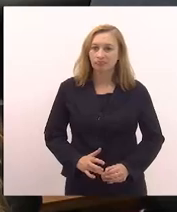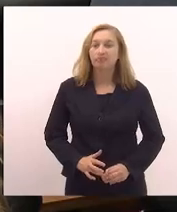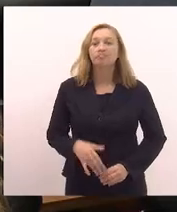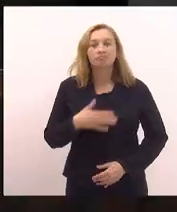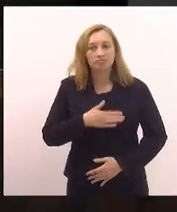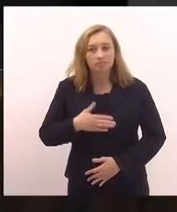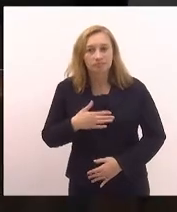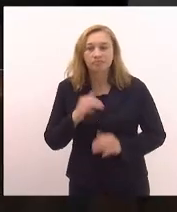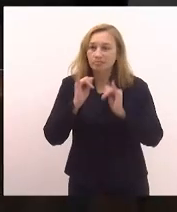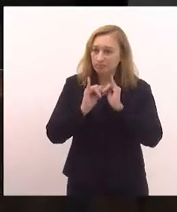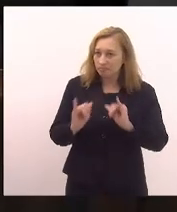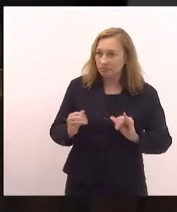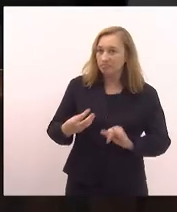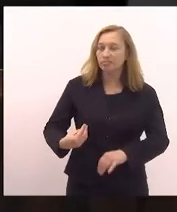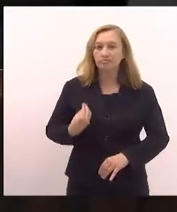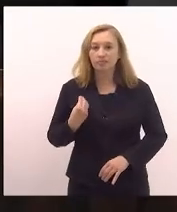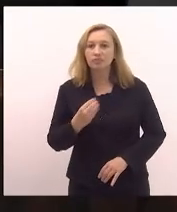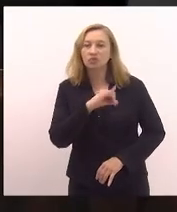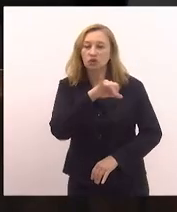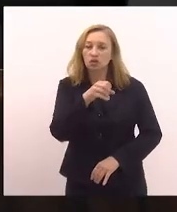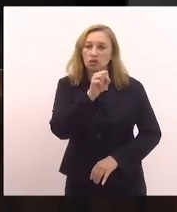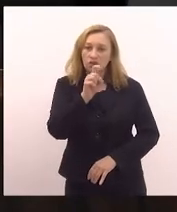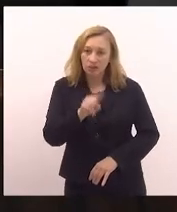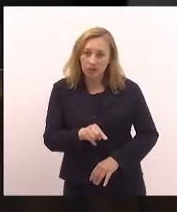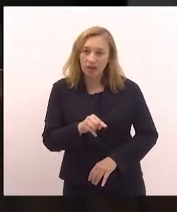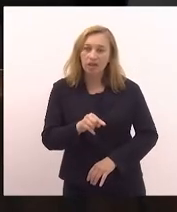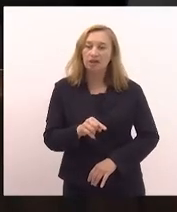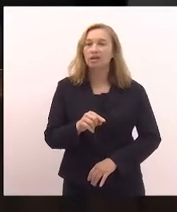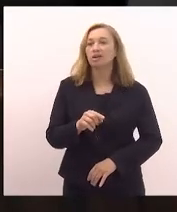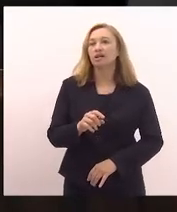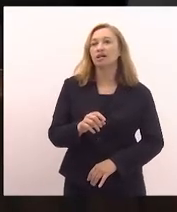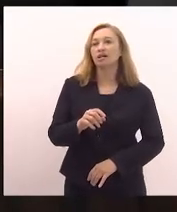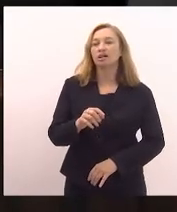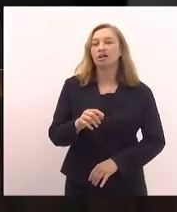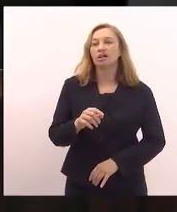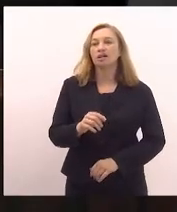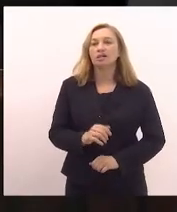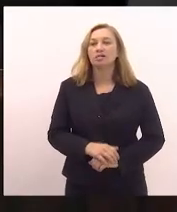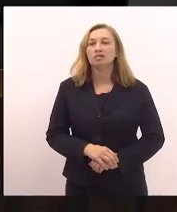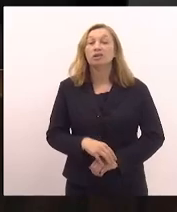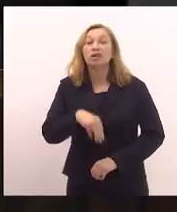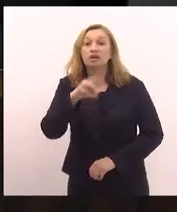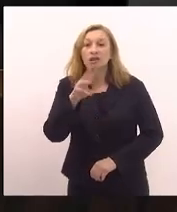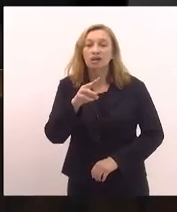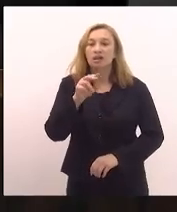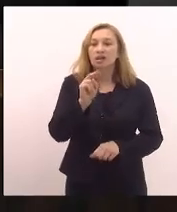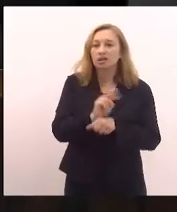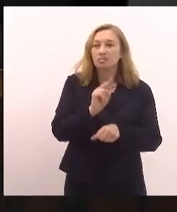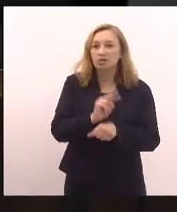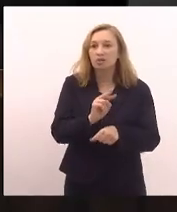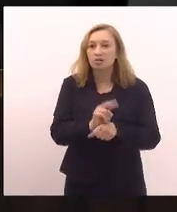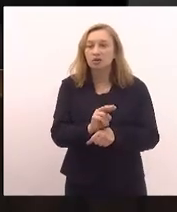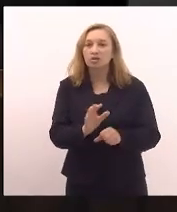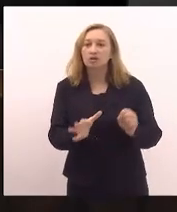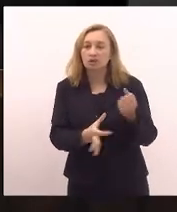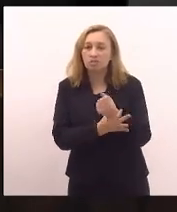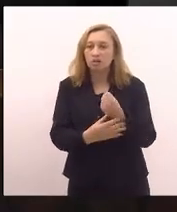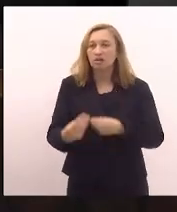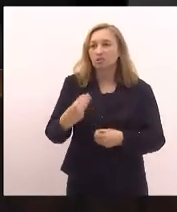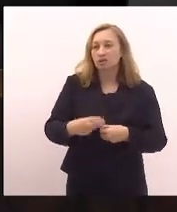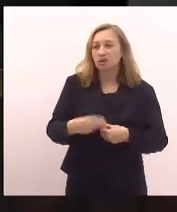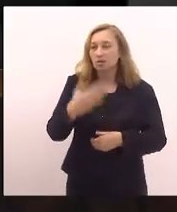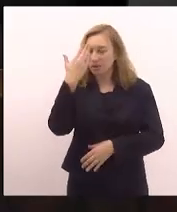Gostaria de anunciar a presença do José Ricardo Soares da Silva. Quem é inspetor-geral da Guarda Municipal, obrigado